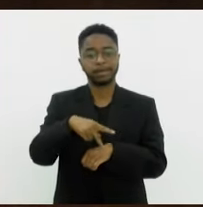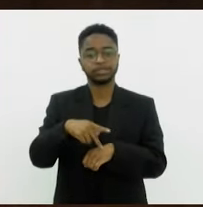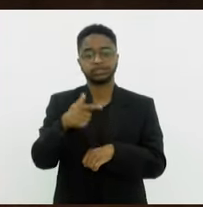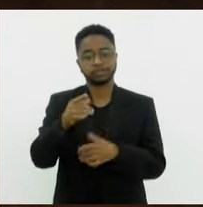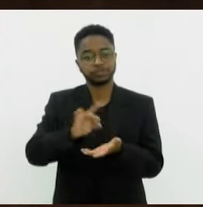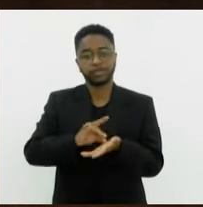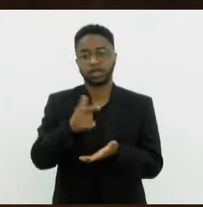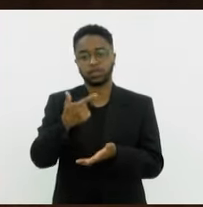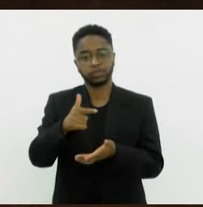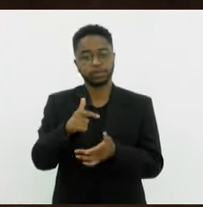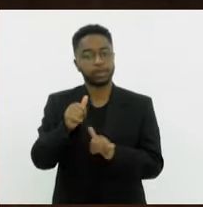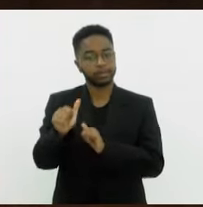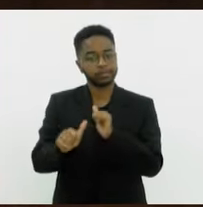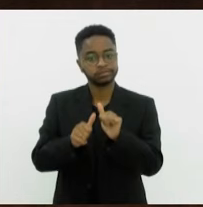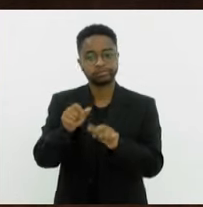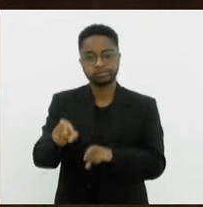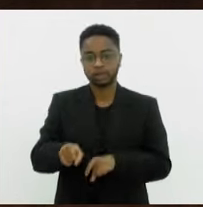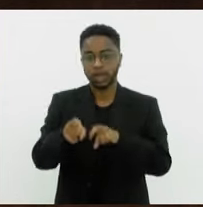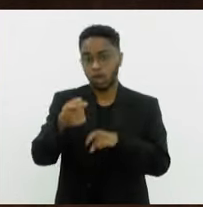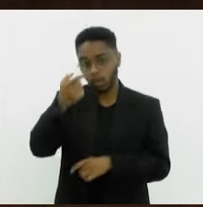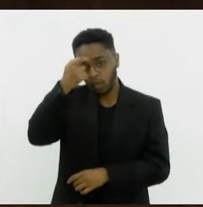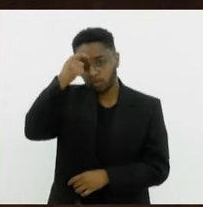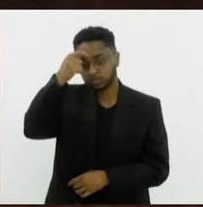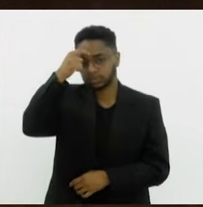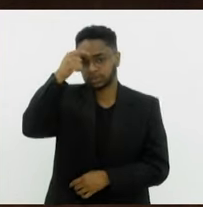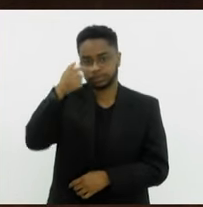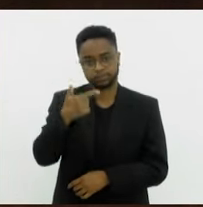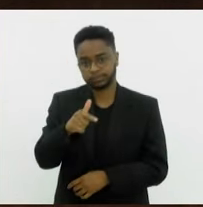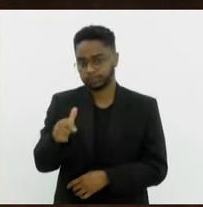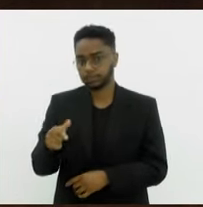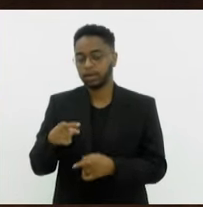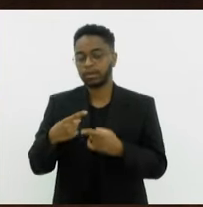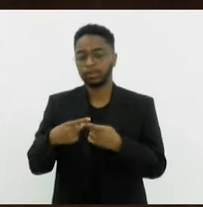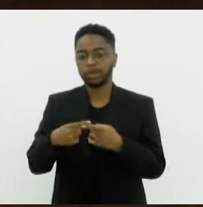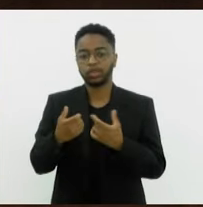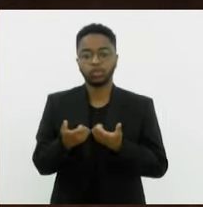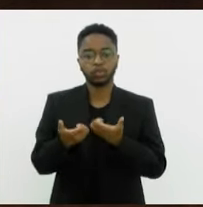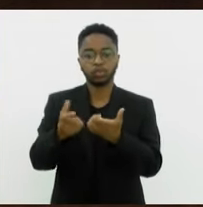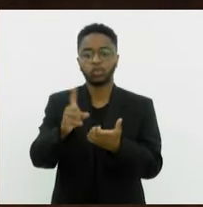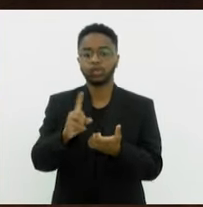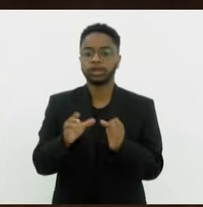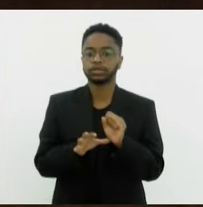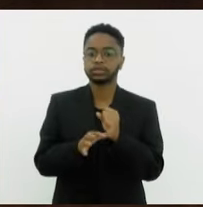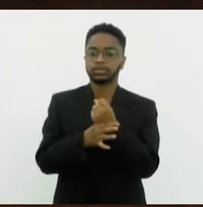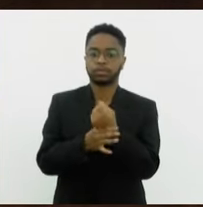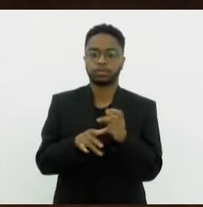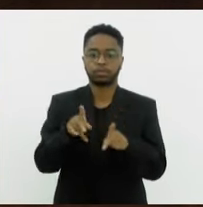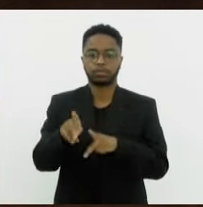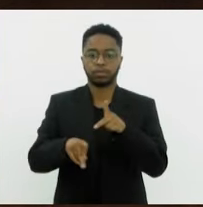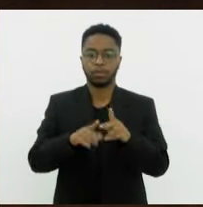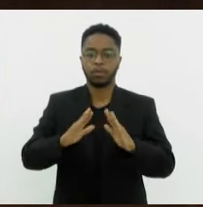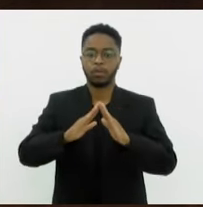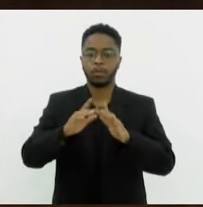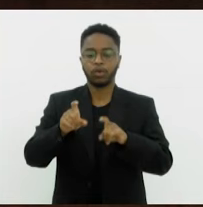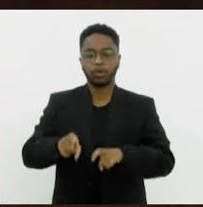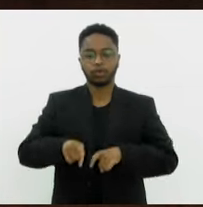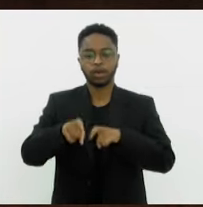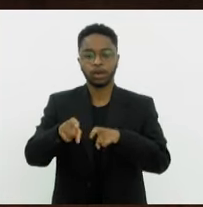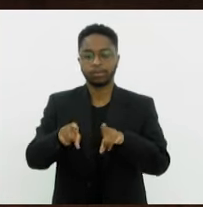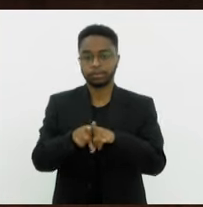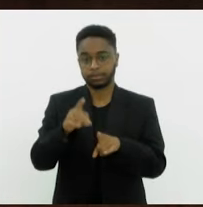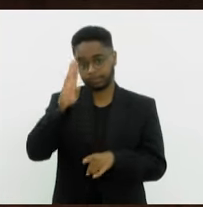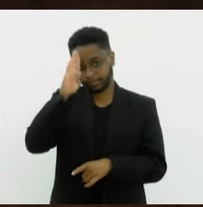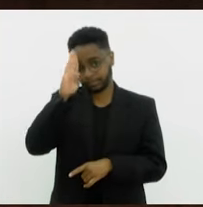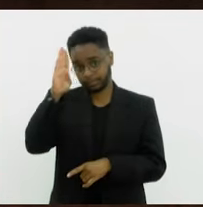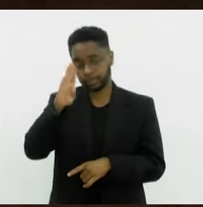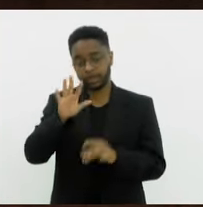concreta, constante, consciente, que assegure a população do campo, em especial os pequenos agricultores,